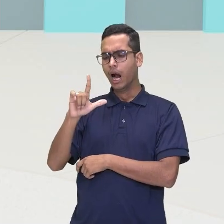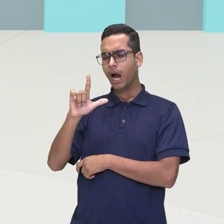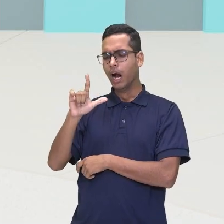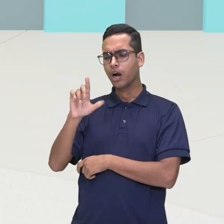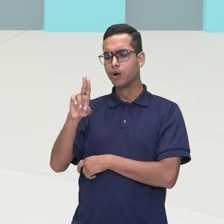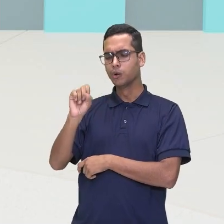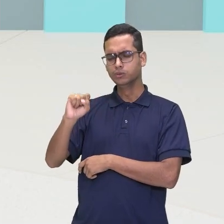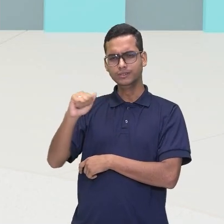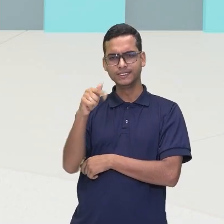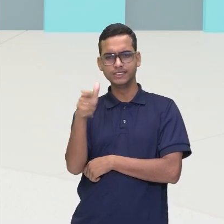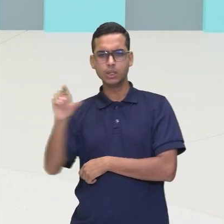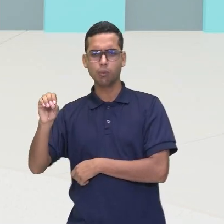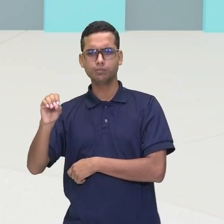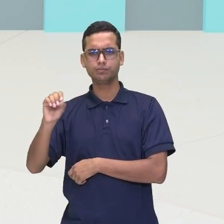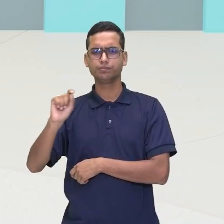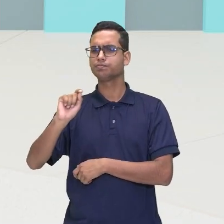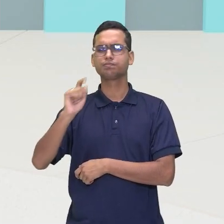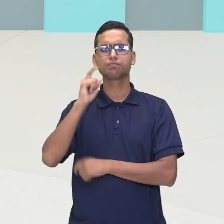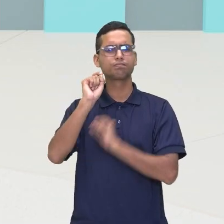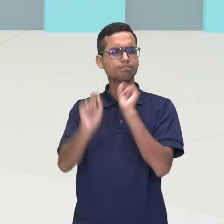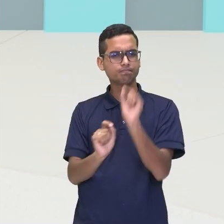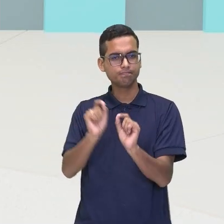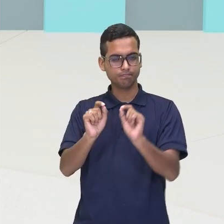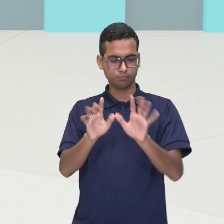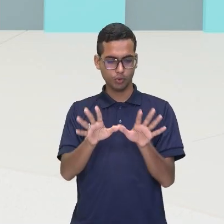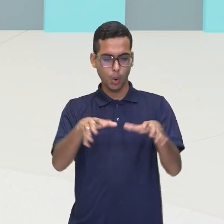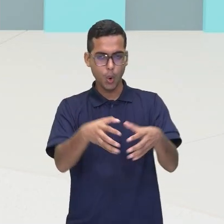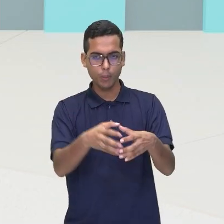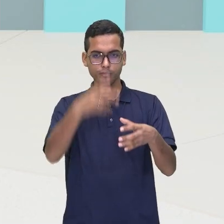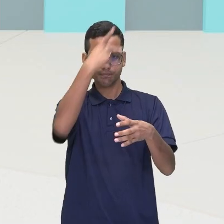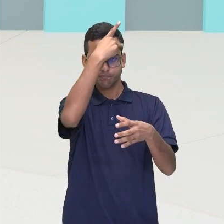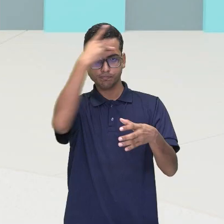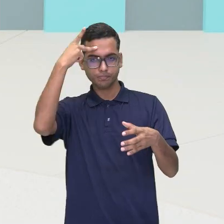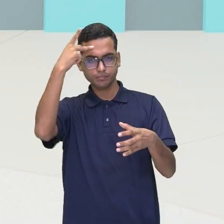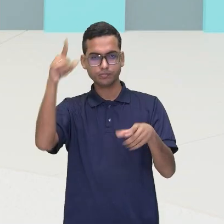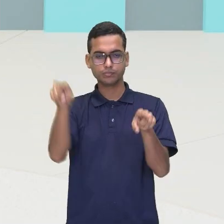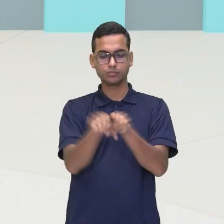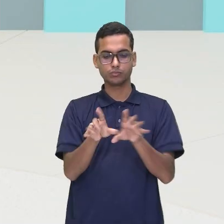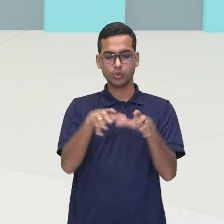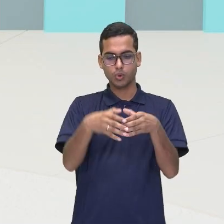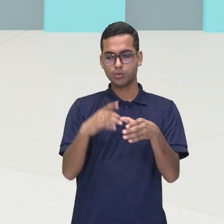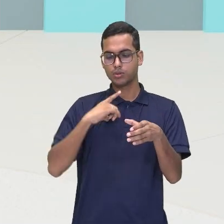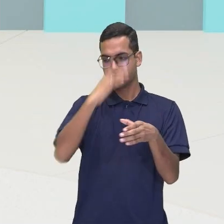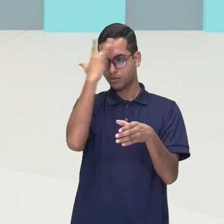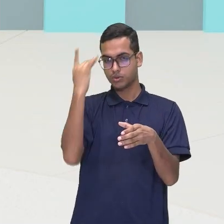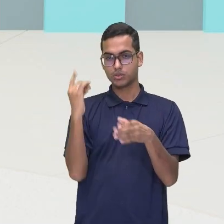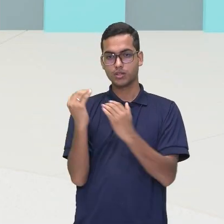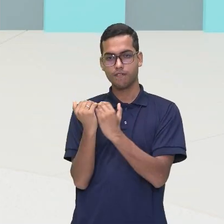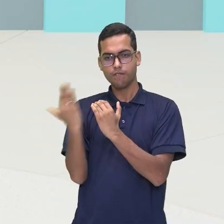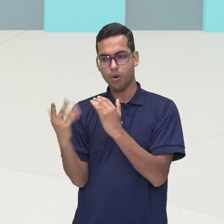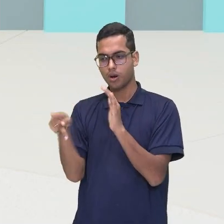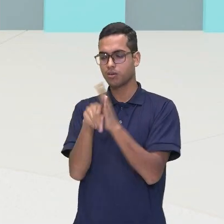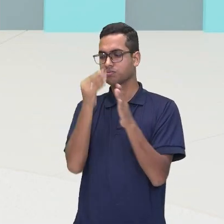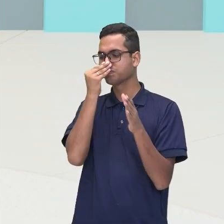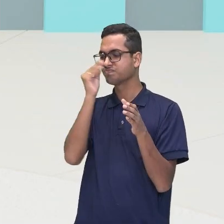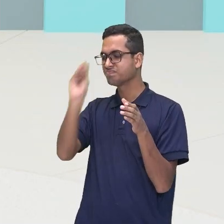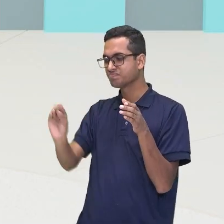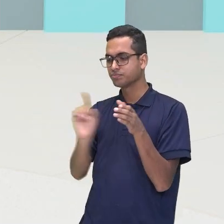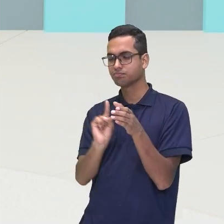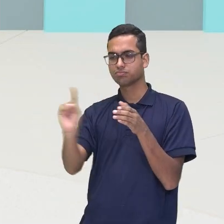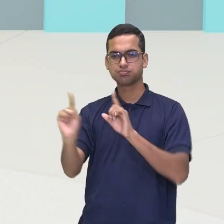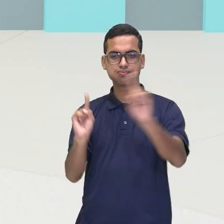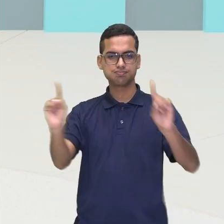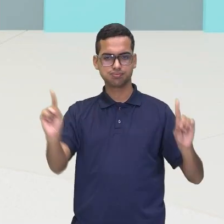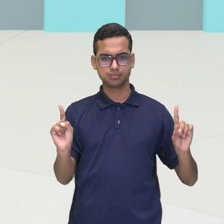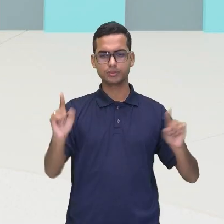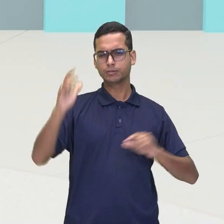gente começa a perceber que existem grupos. Aqui, vamos entender como se fosse uma